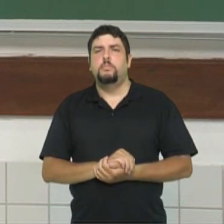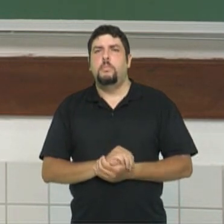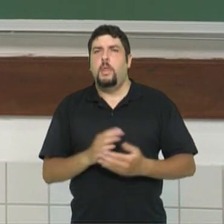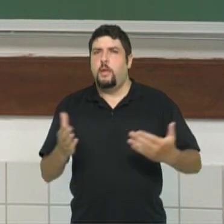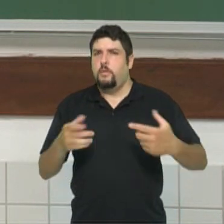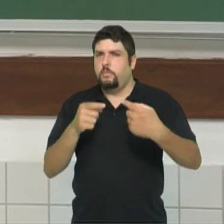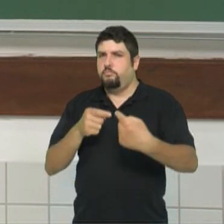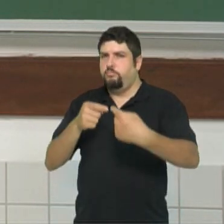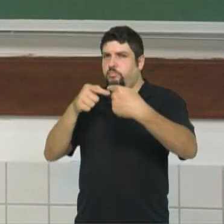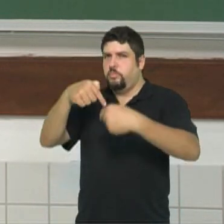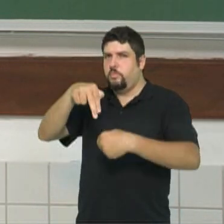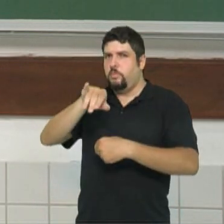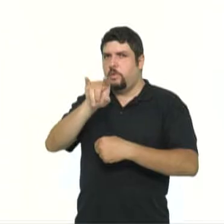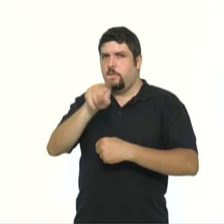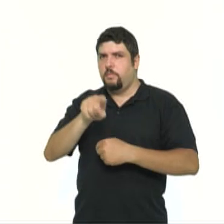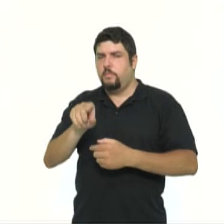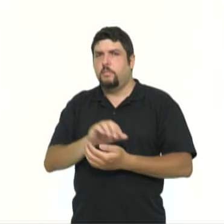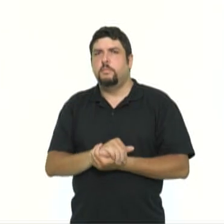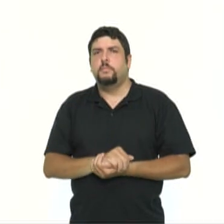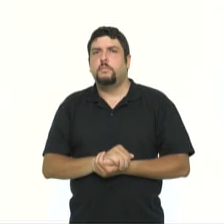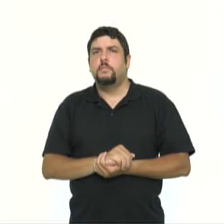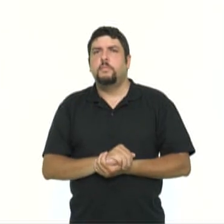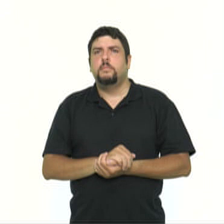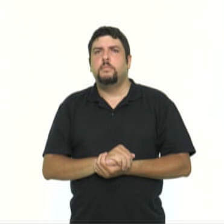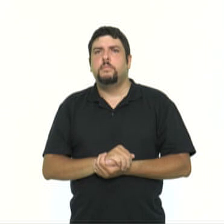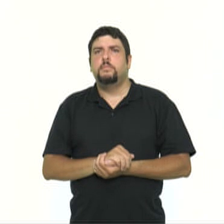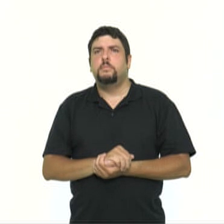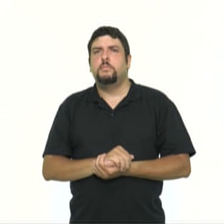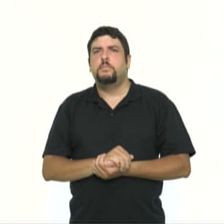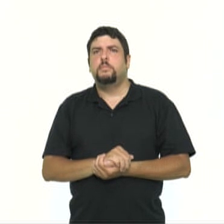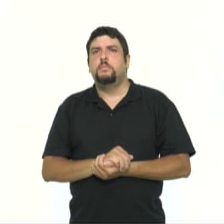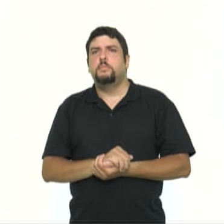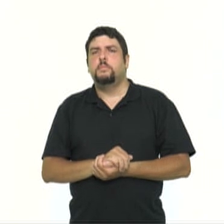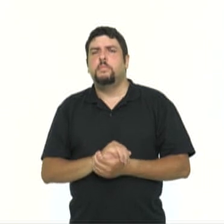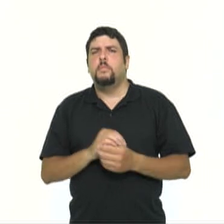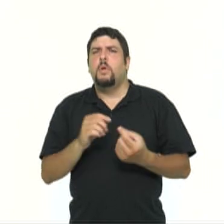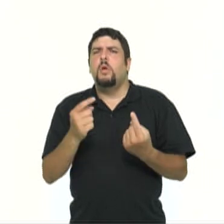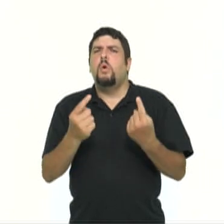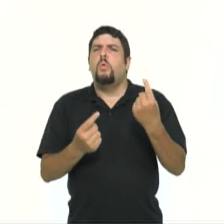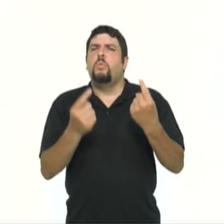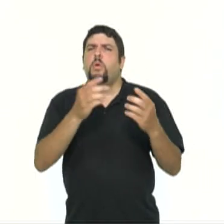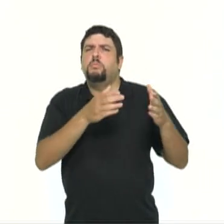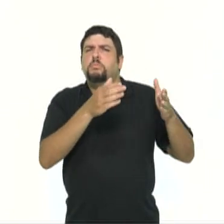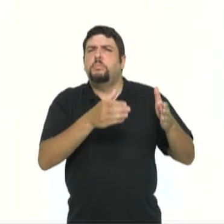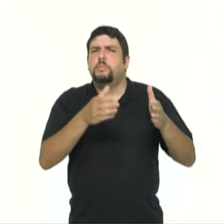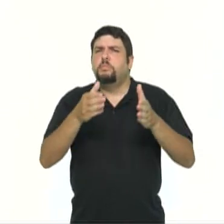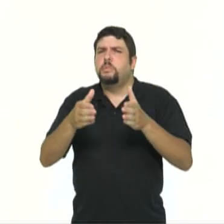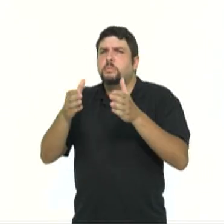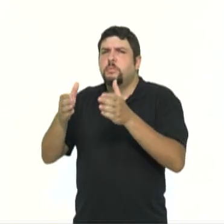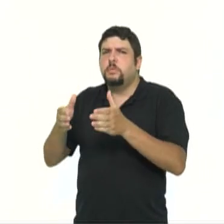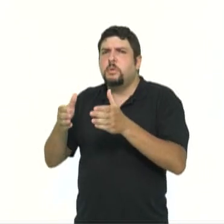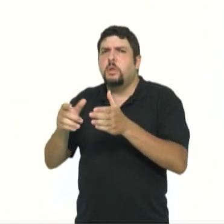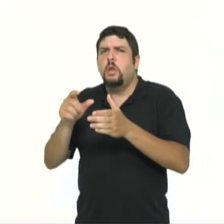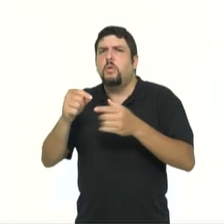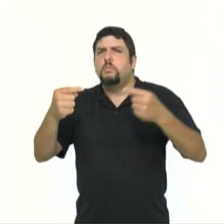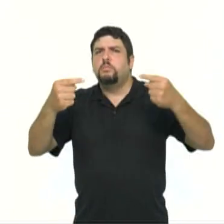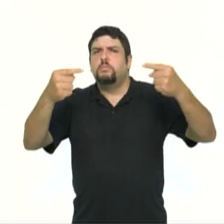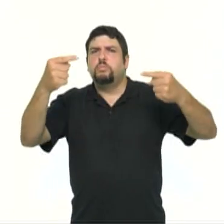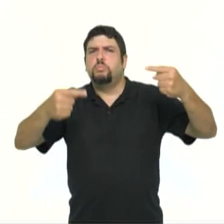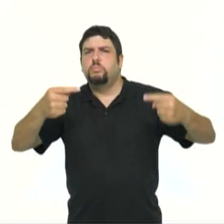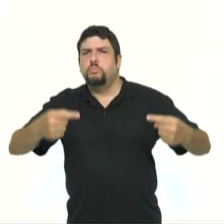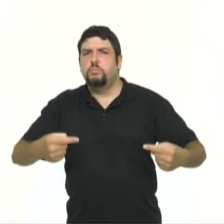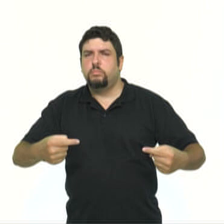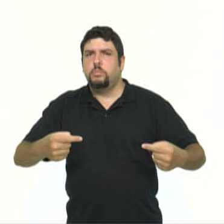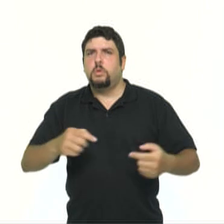quiz para esquentar. Quais são as partes de uma dissertação argumentativa, alunos? Vocês se